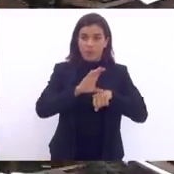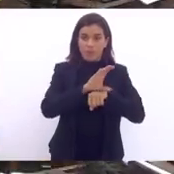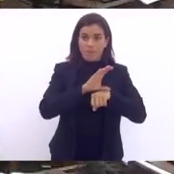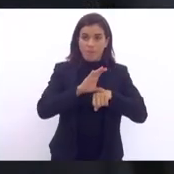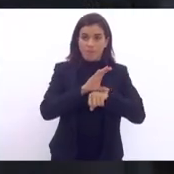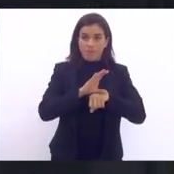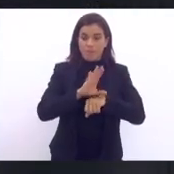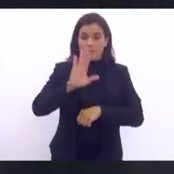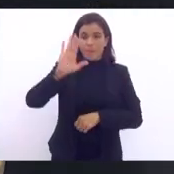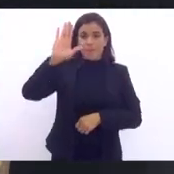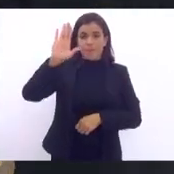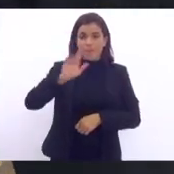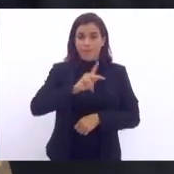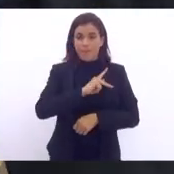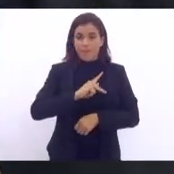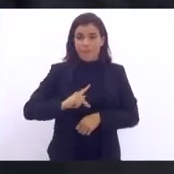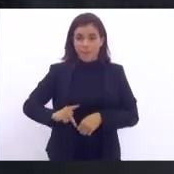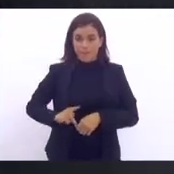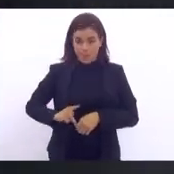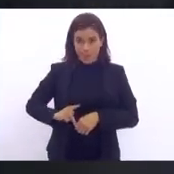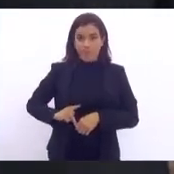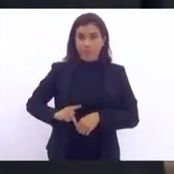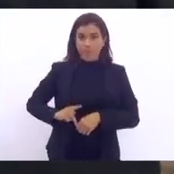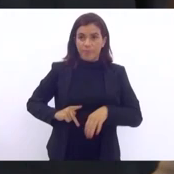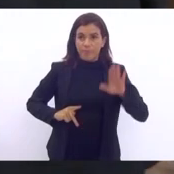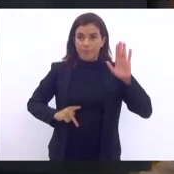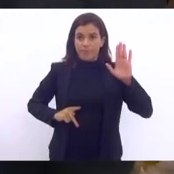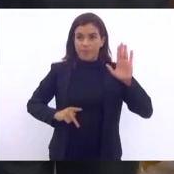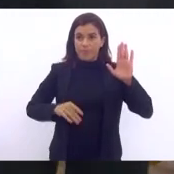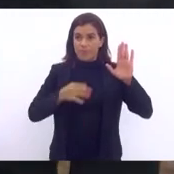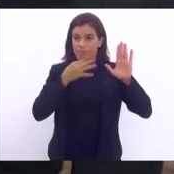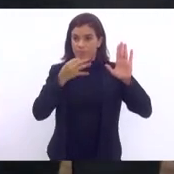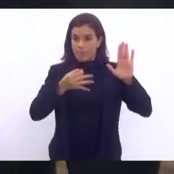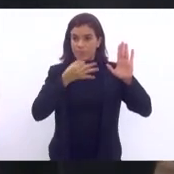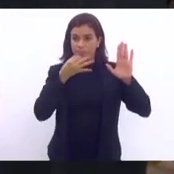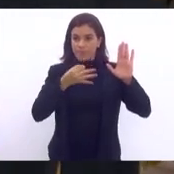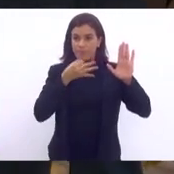eu aqui sugerir, não estou abrindo uma divergência,